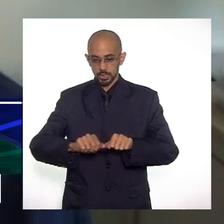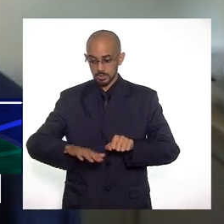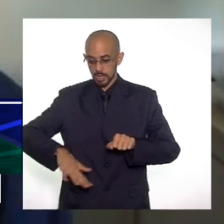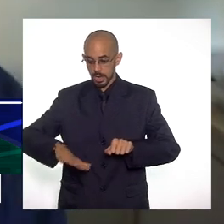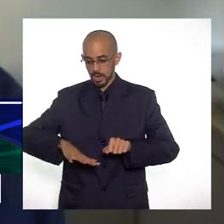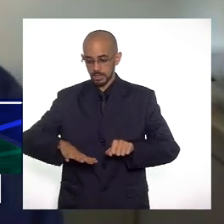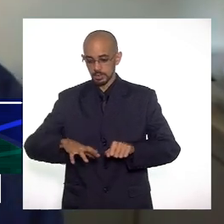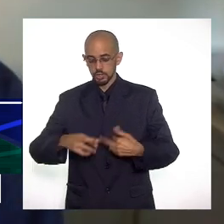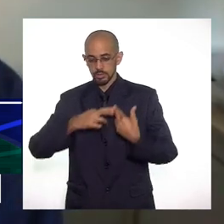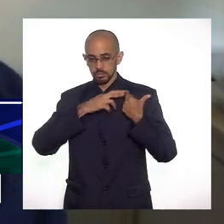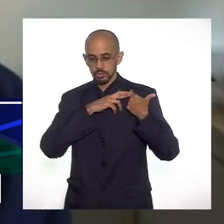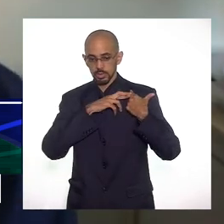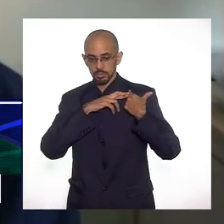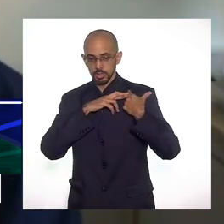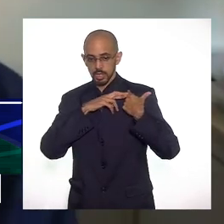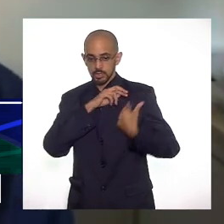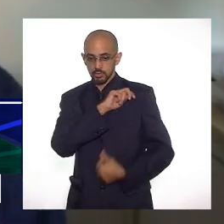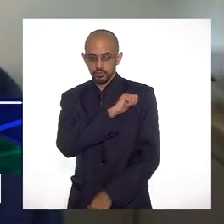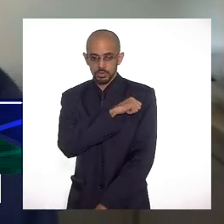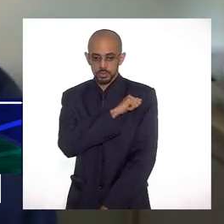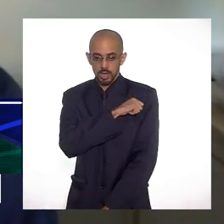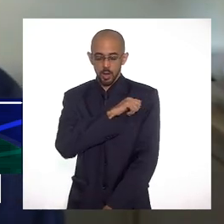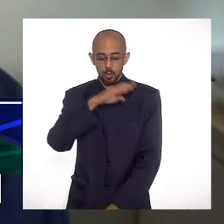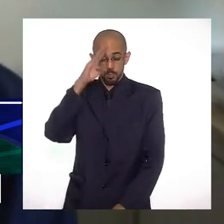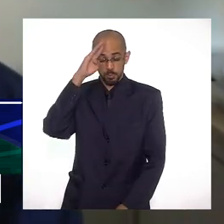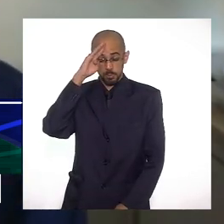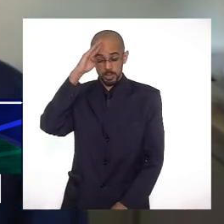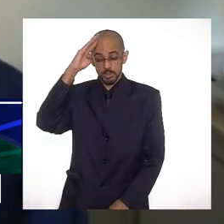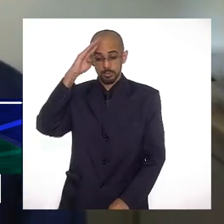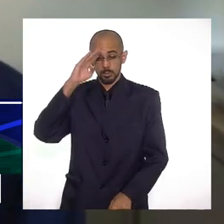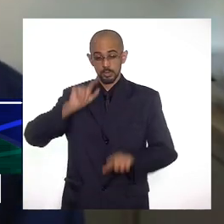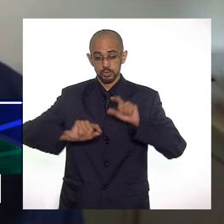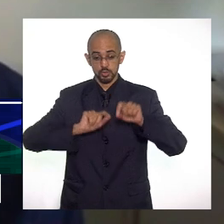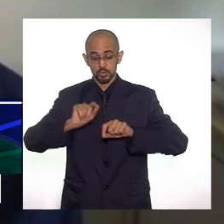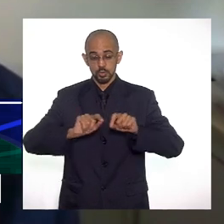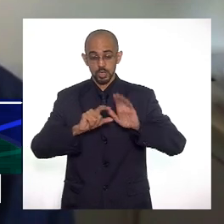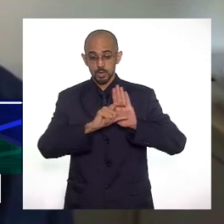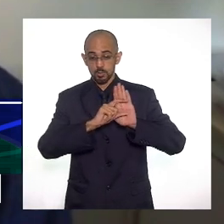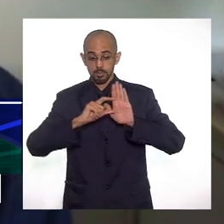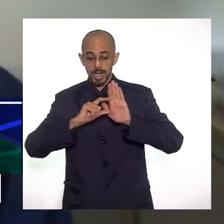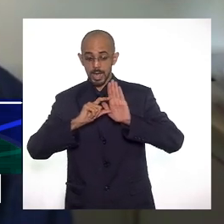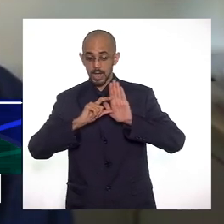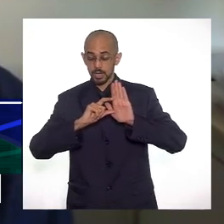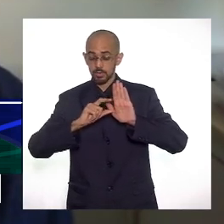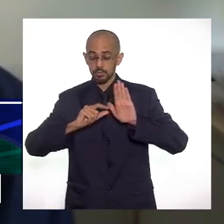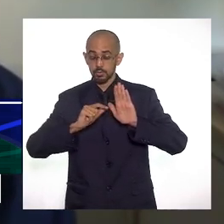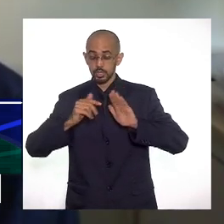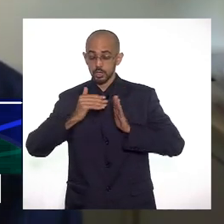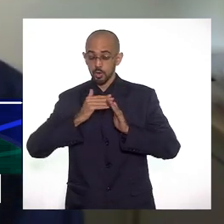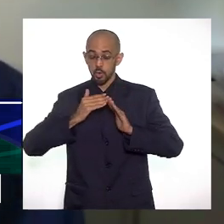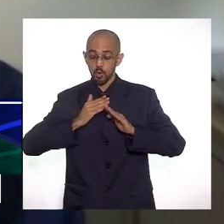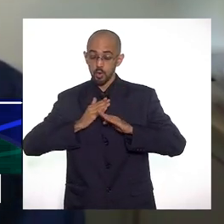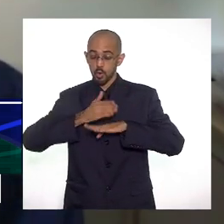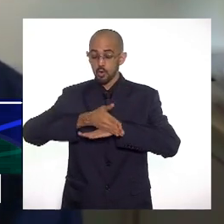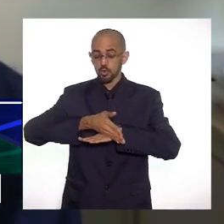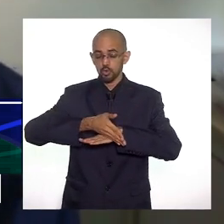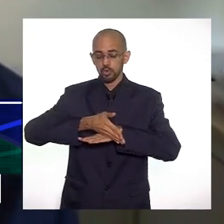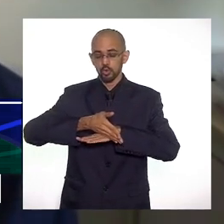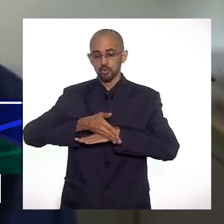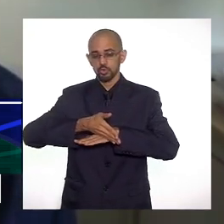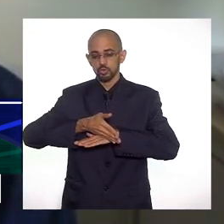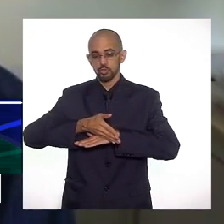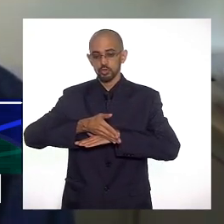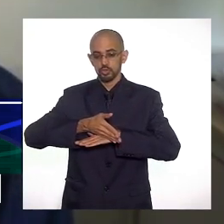fiscal. Principalmente aquele parágrafo que introduziu que no cômputo